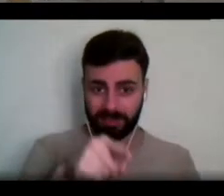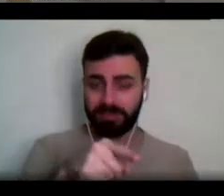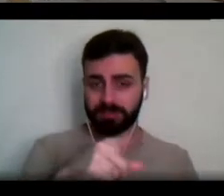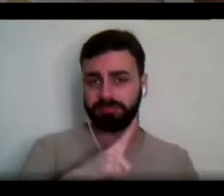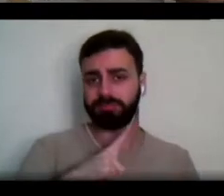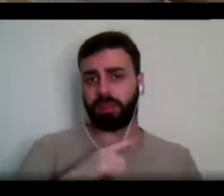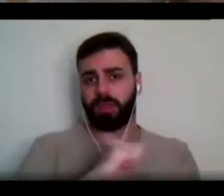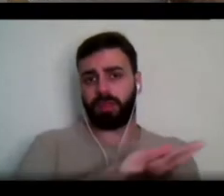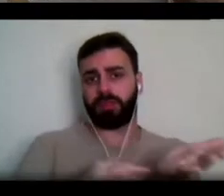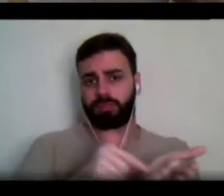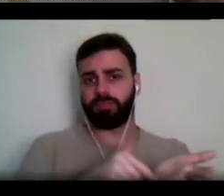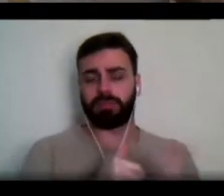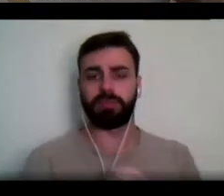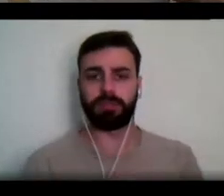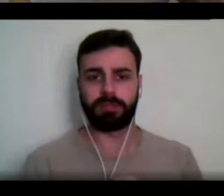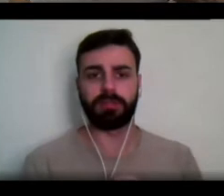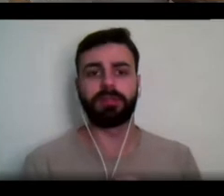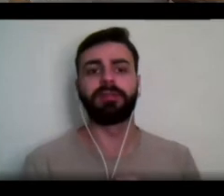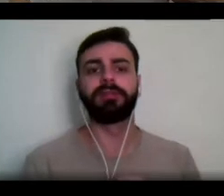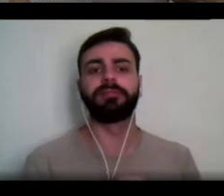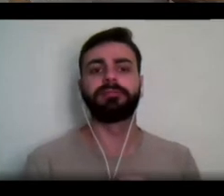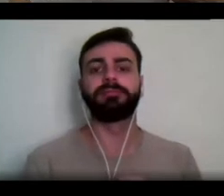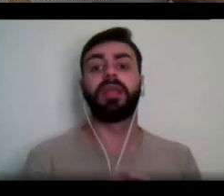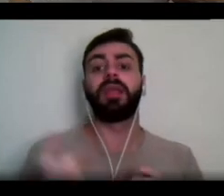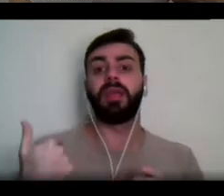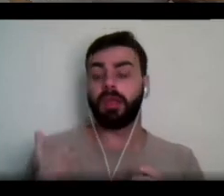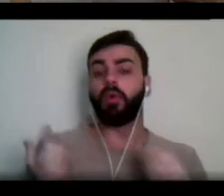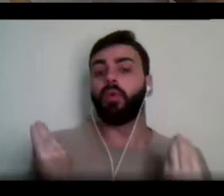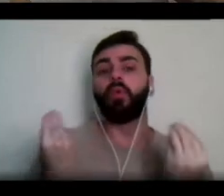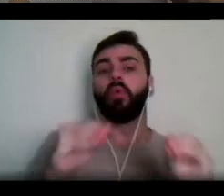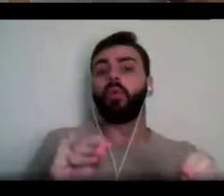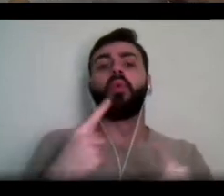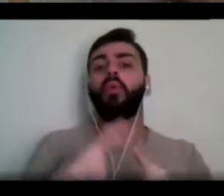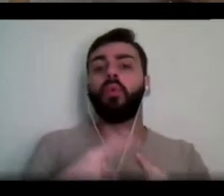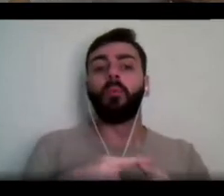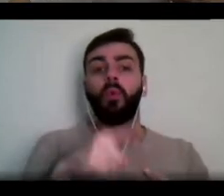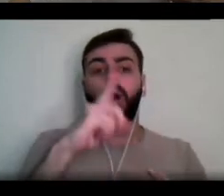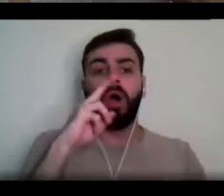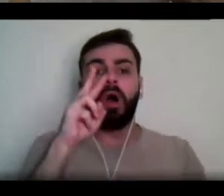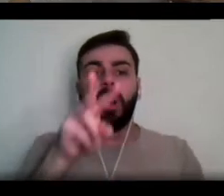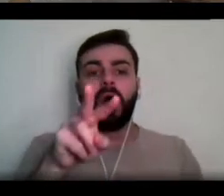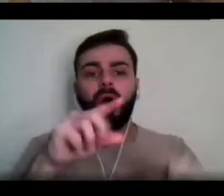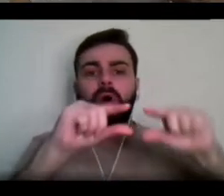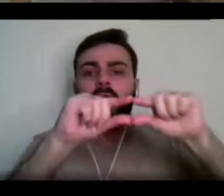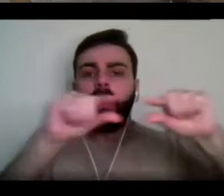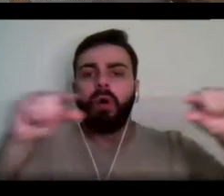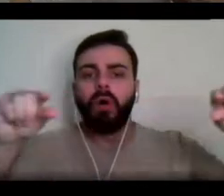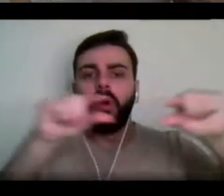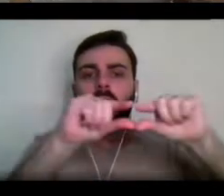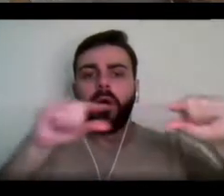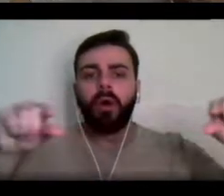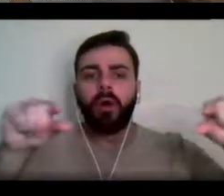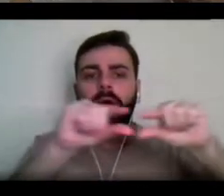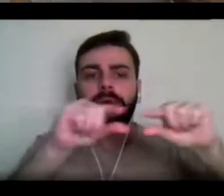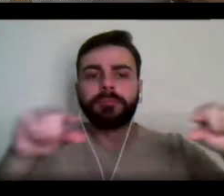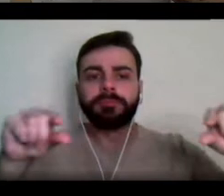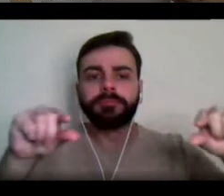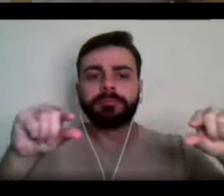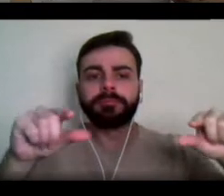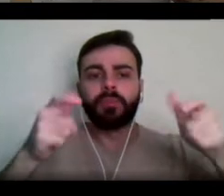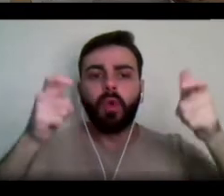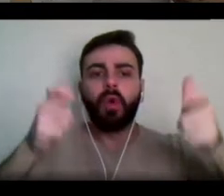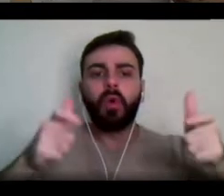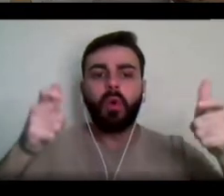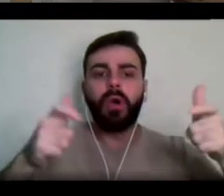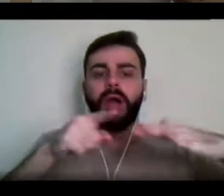Aqui ele diz que a velocidade é igual a 0. Eu falei que V0Y é igual a 0 porque aqui está escrito, ó, em que ponto